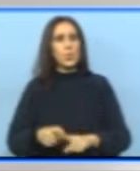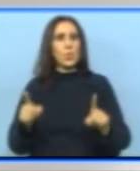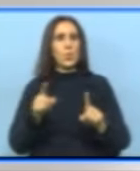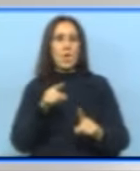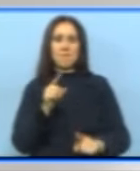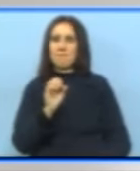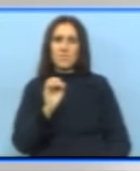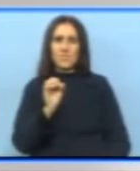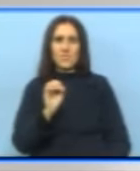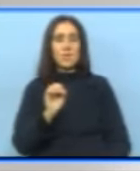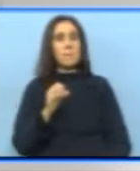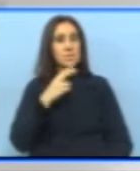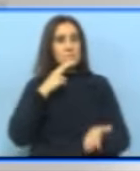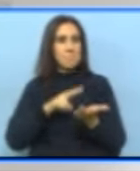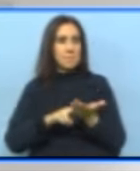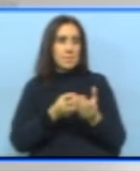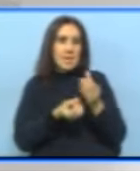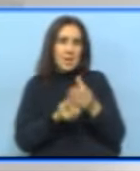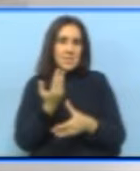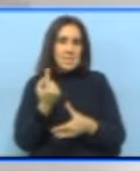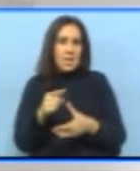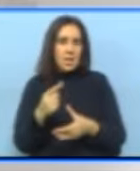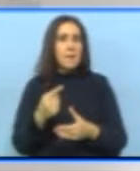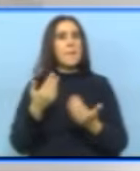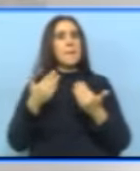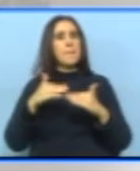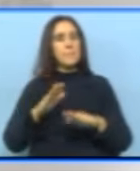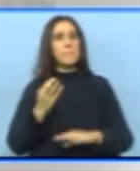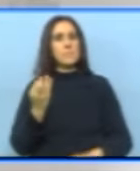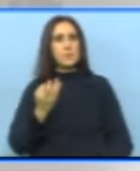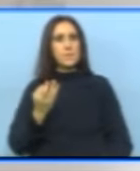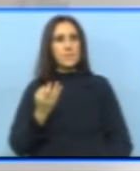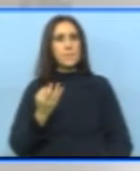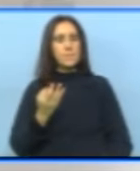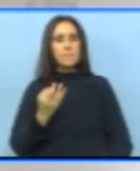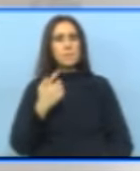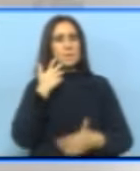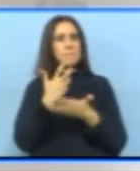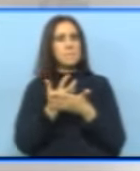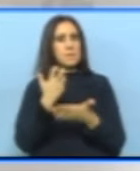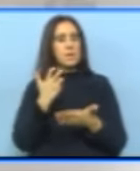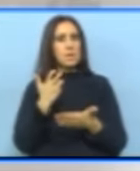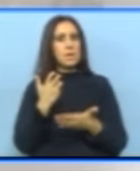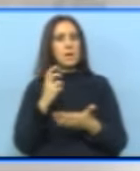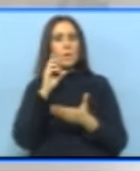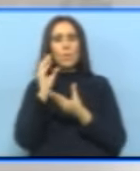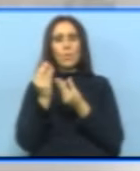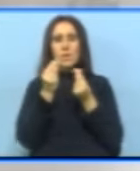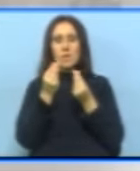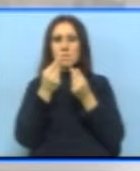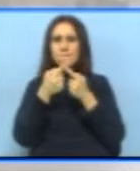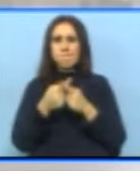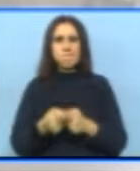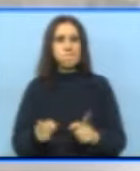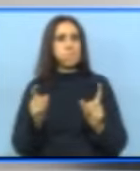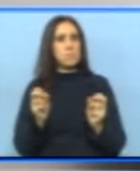até porque tem aí as suas raízes. Mas efetivamente, marca um salto qualitativo completamente novo. E até,